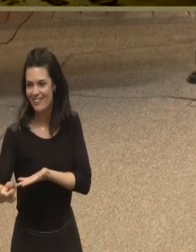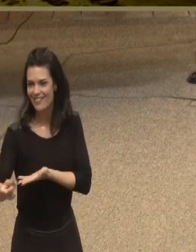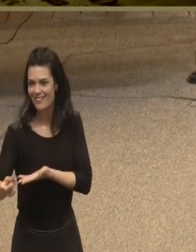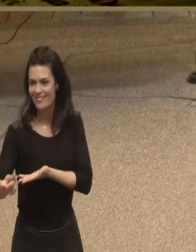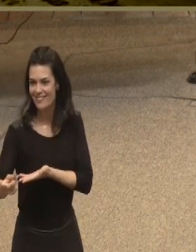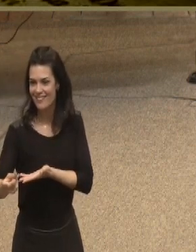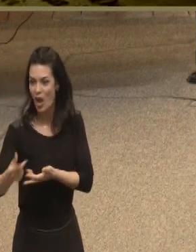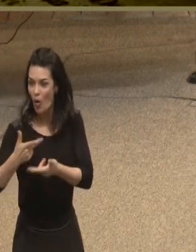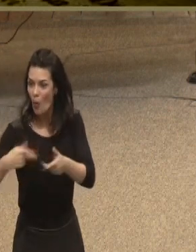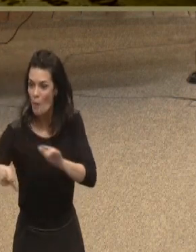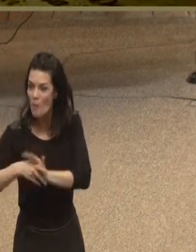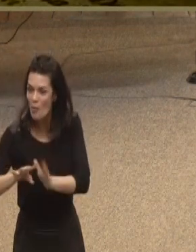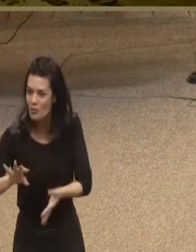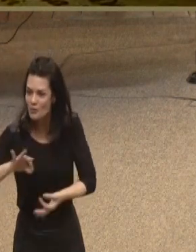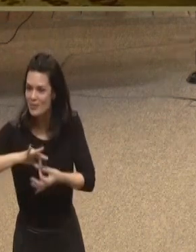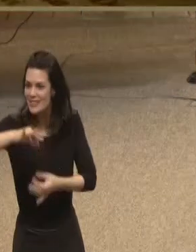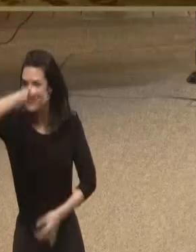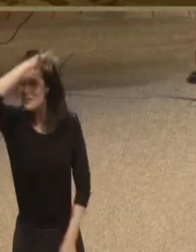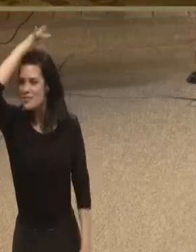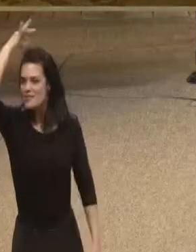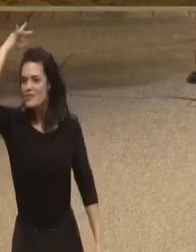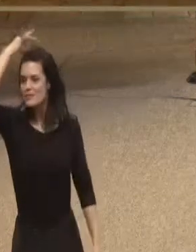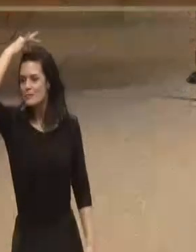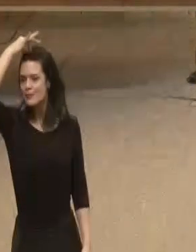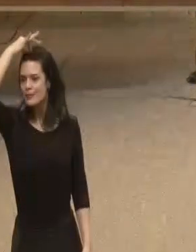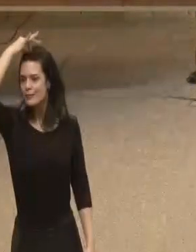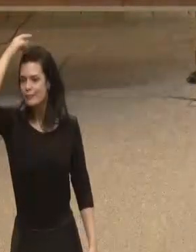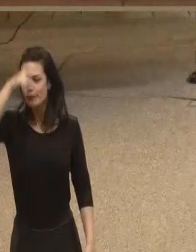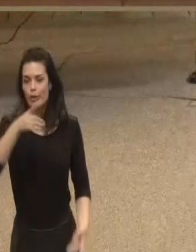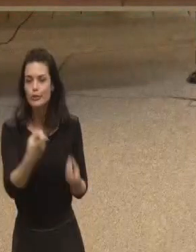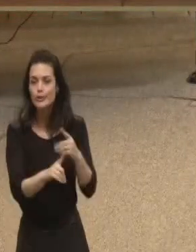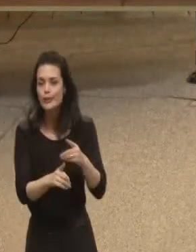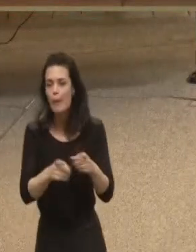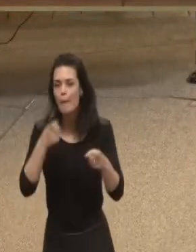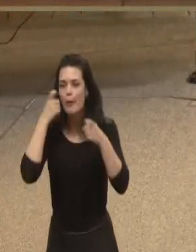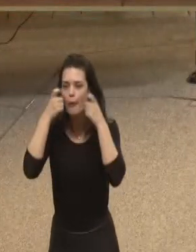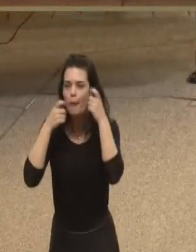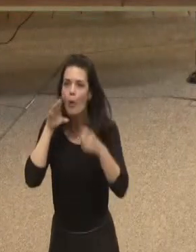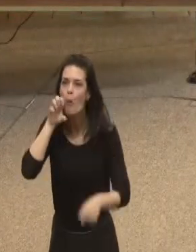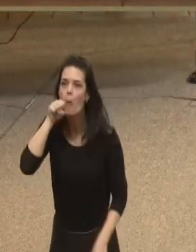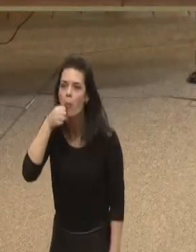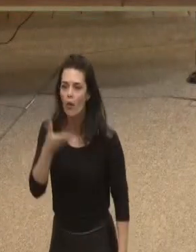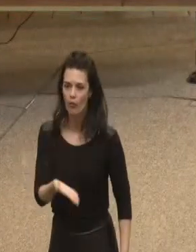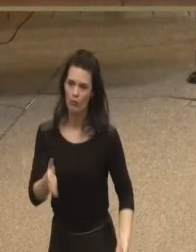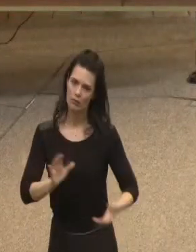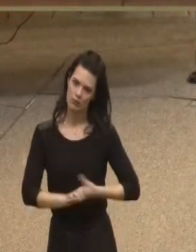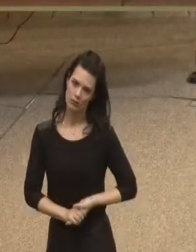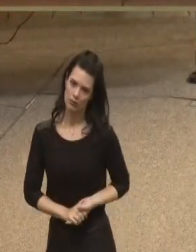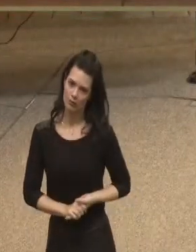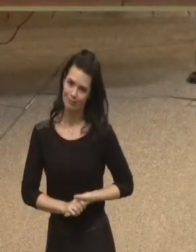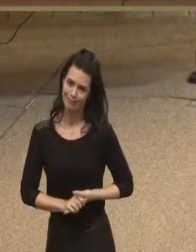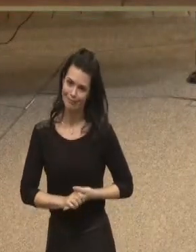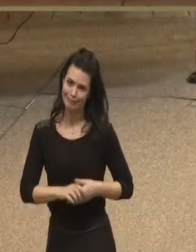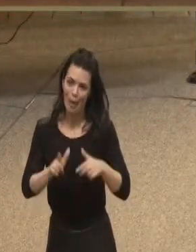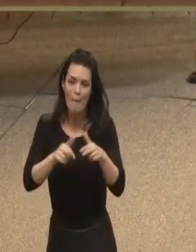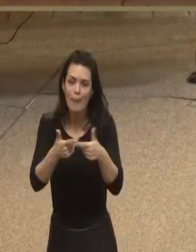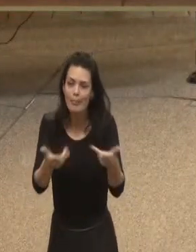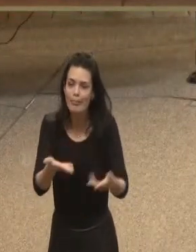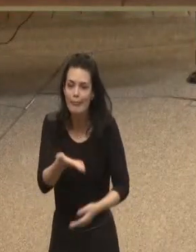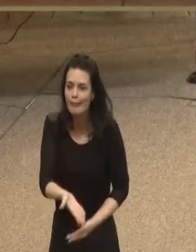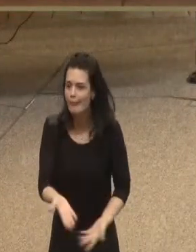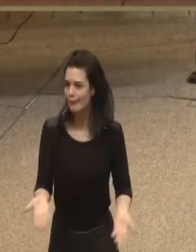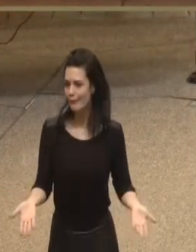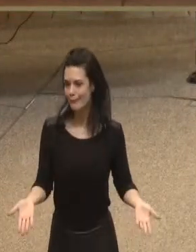falta de pão. Percebam, irmãos, que aquilo era comum, infelizmente continua sendo, o fato